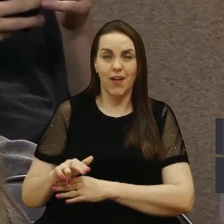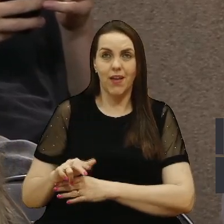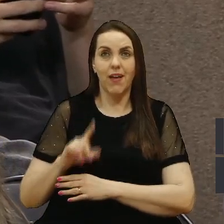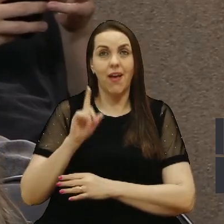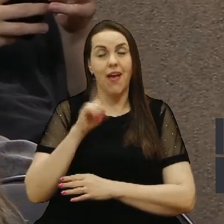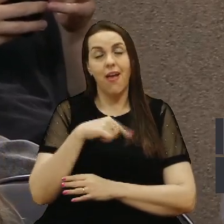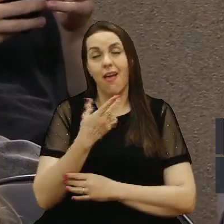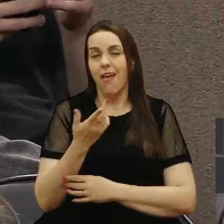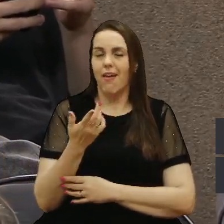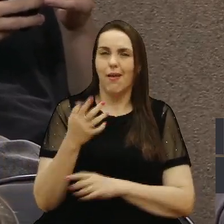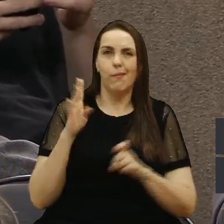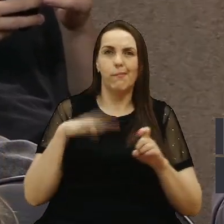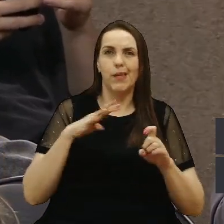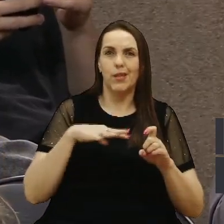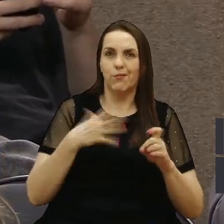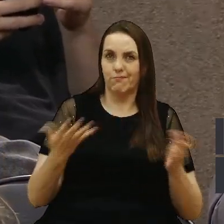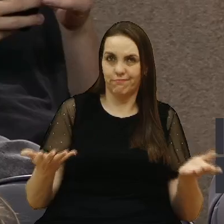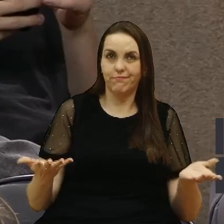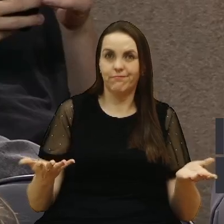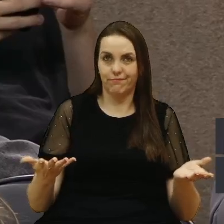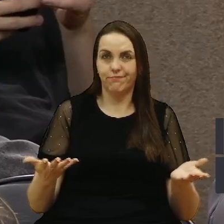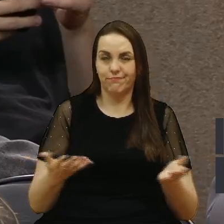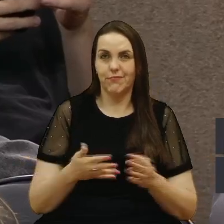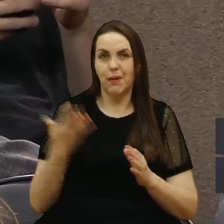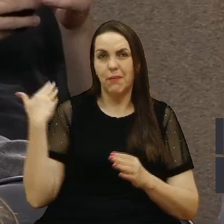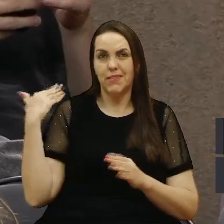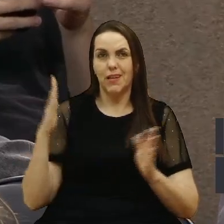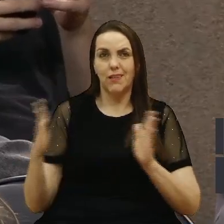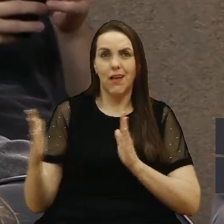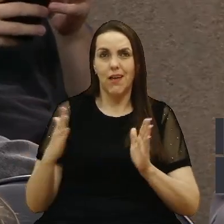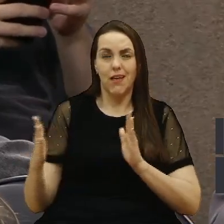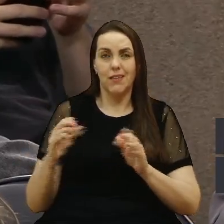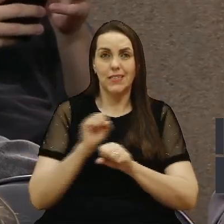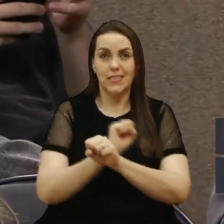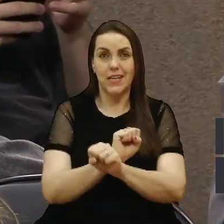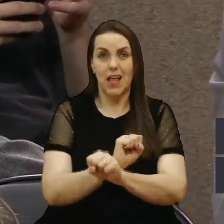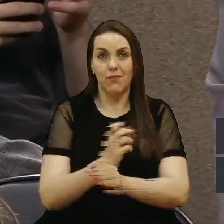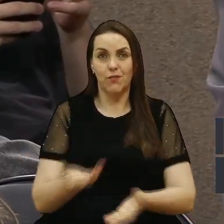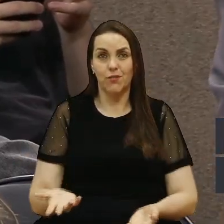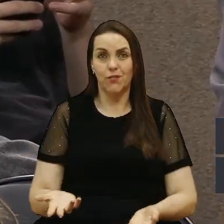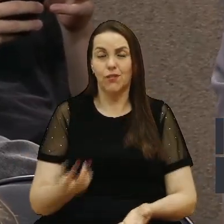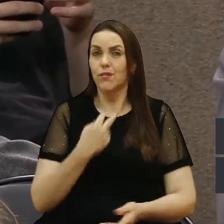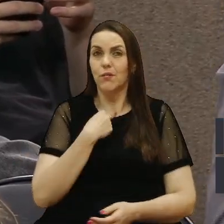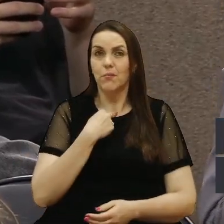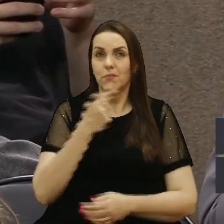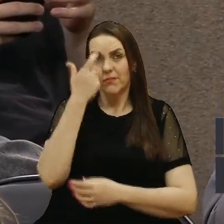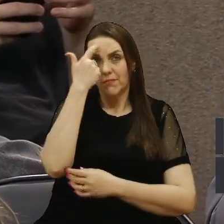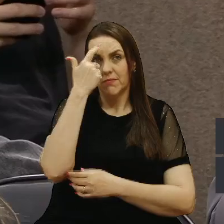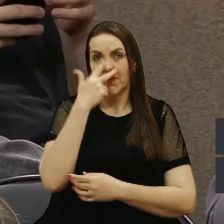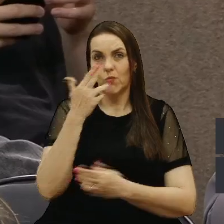que vem da época da escravidão. Nós não podemos pensar assim.